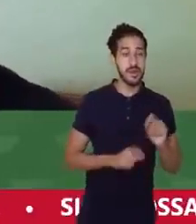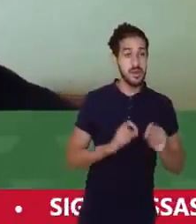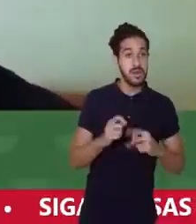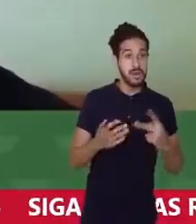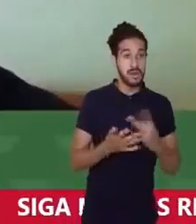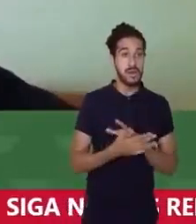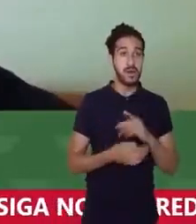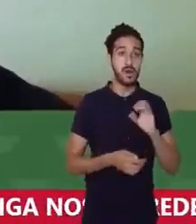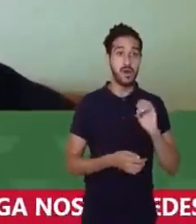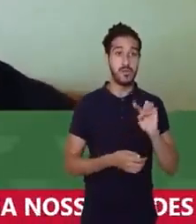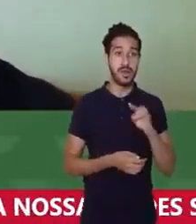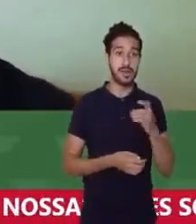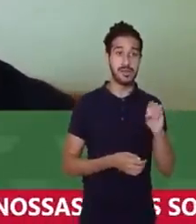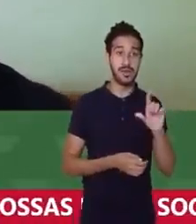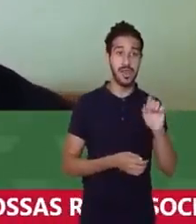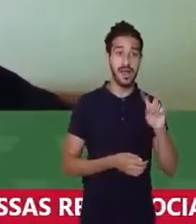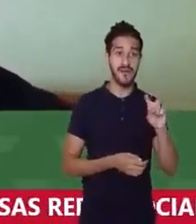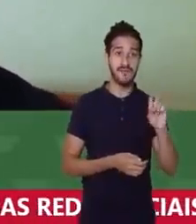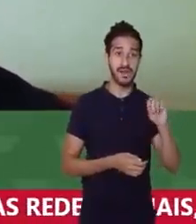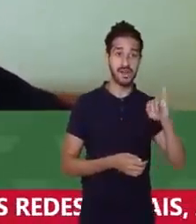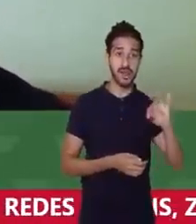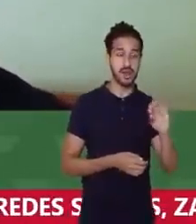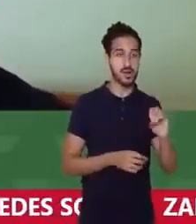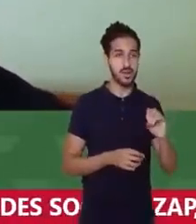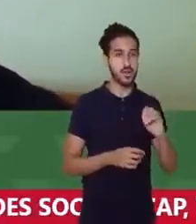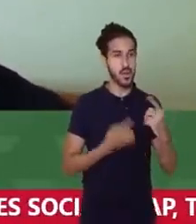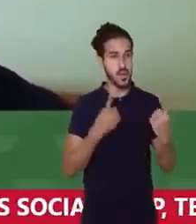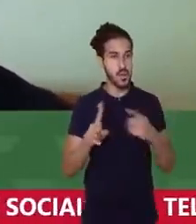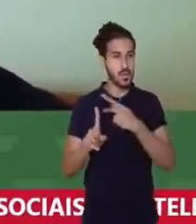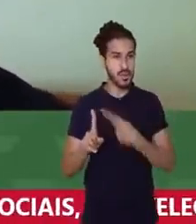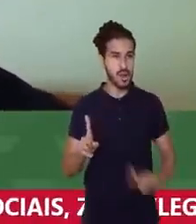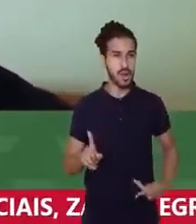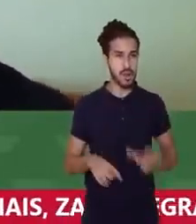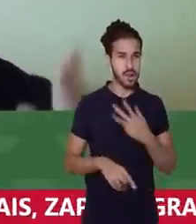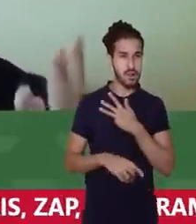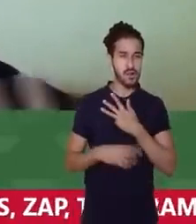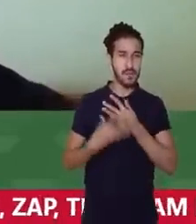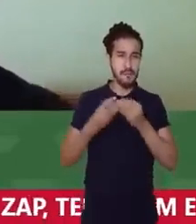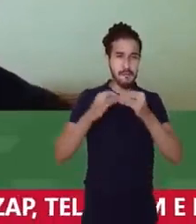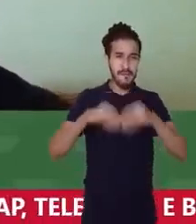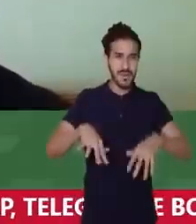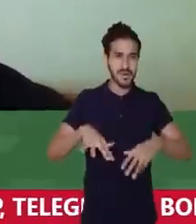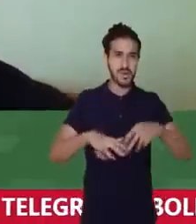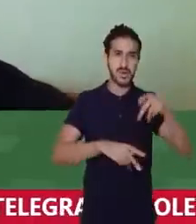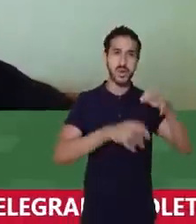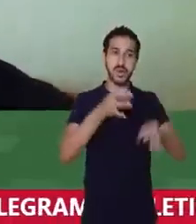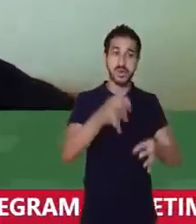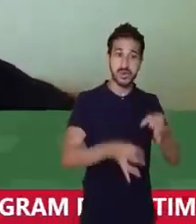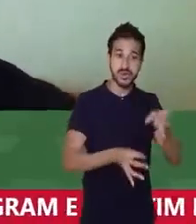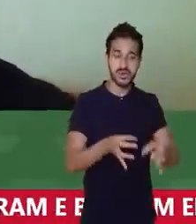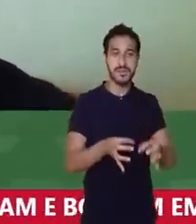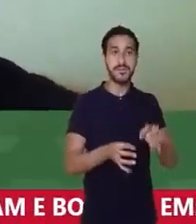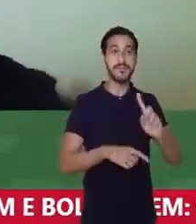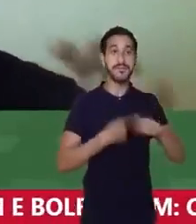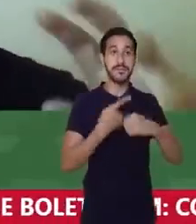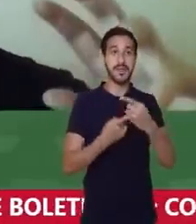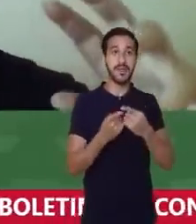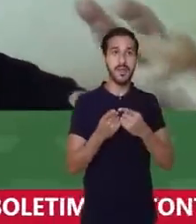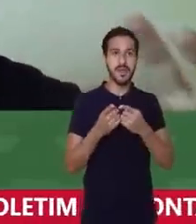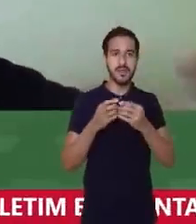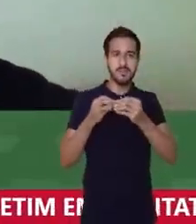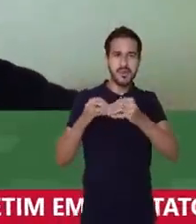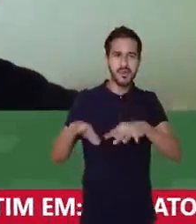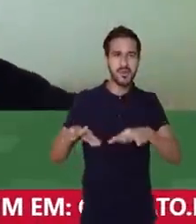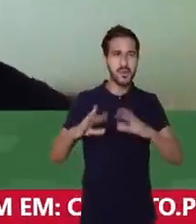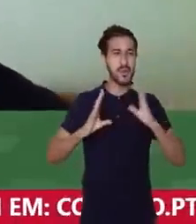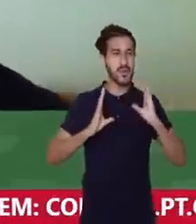fez a Operação Lava Jato? Para atingir o presidente Lula, ela corroeu a justiça, ela corroeu